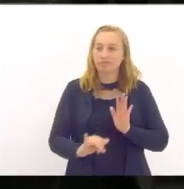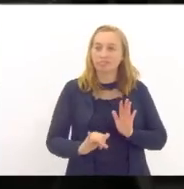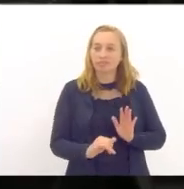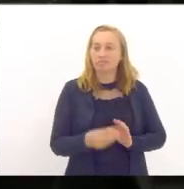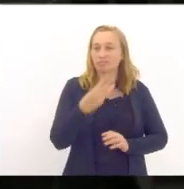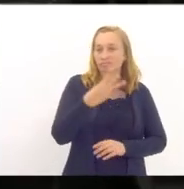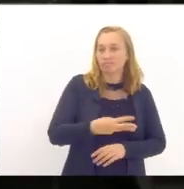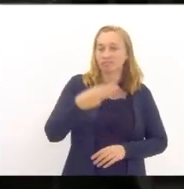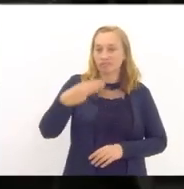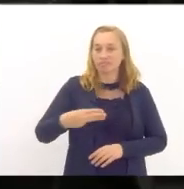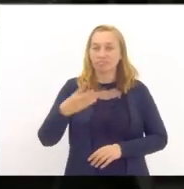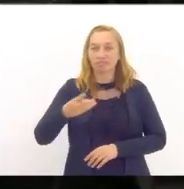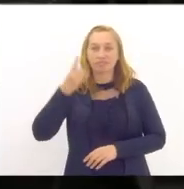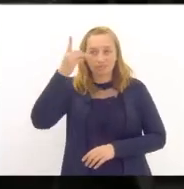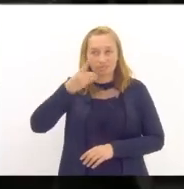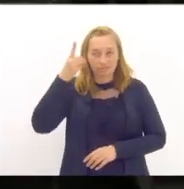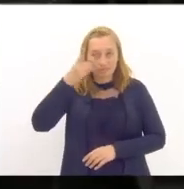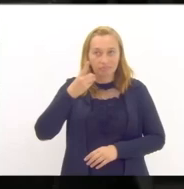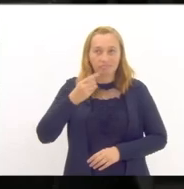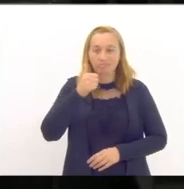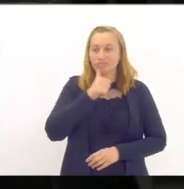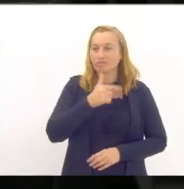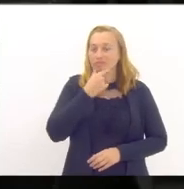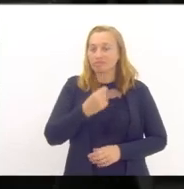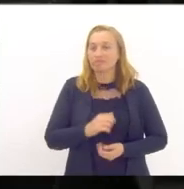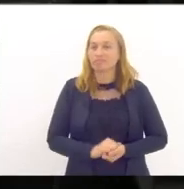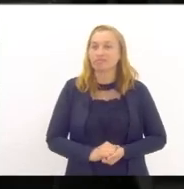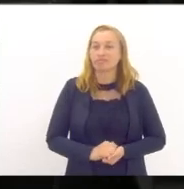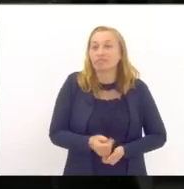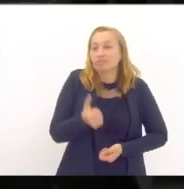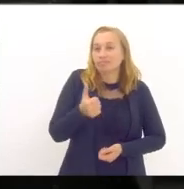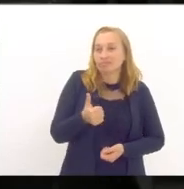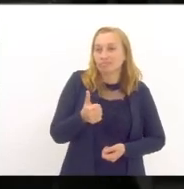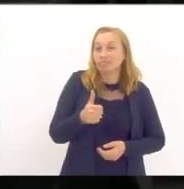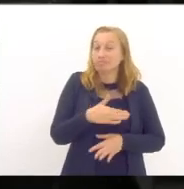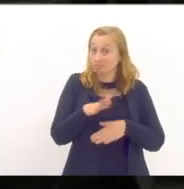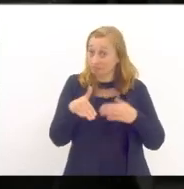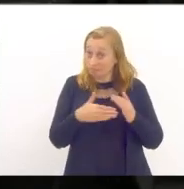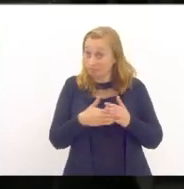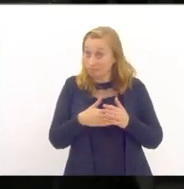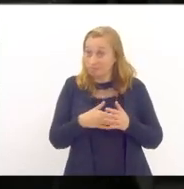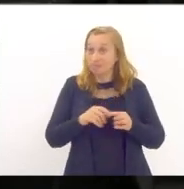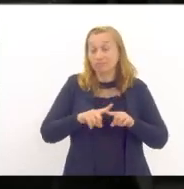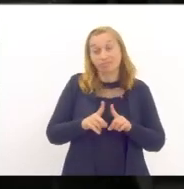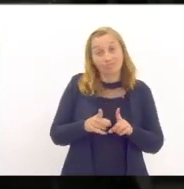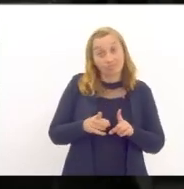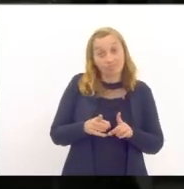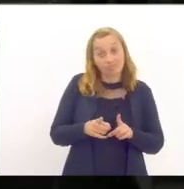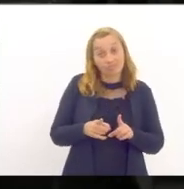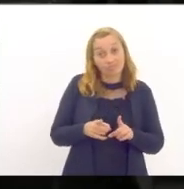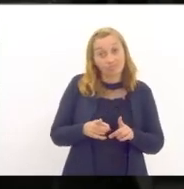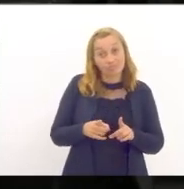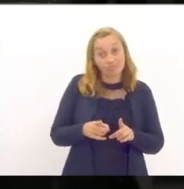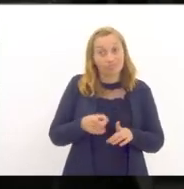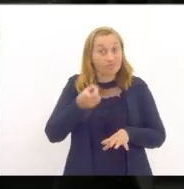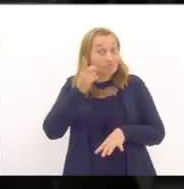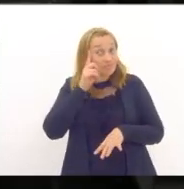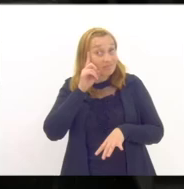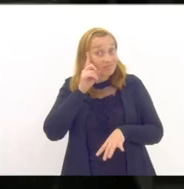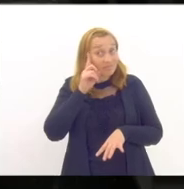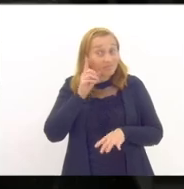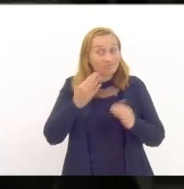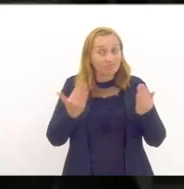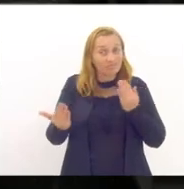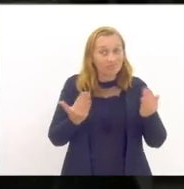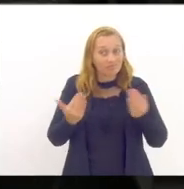de 33 senhores deputados e senhoras deputadas. É quase maioria absoluta. Mas, considerando o quórum aqui de todos os dias, eu acho que,